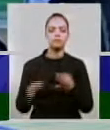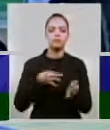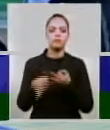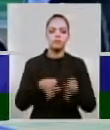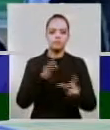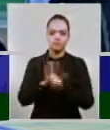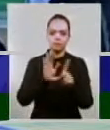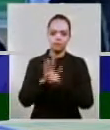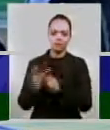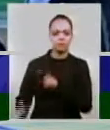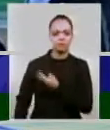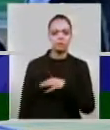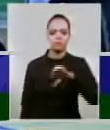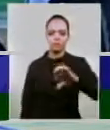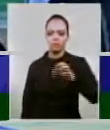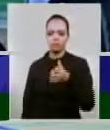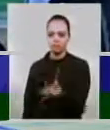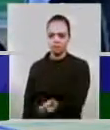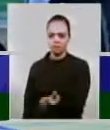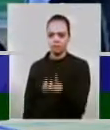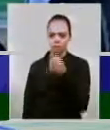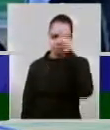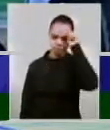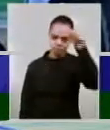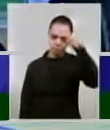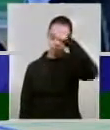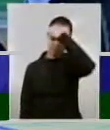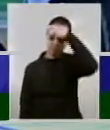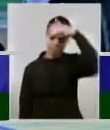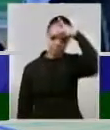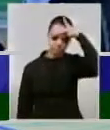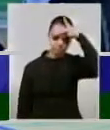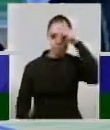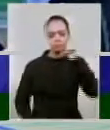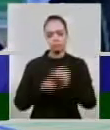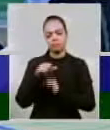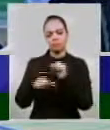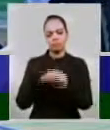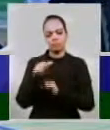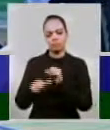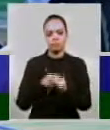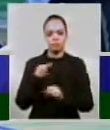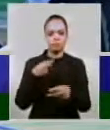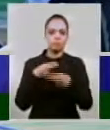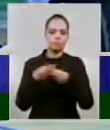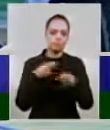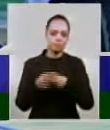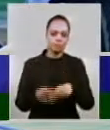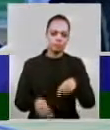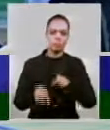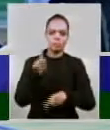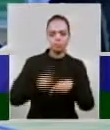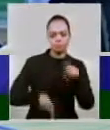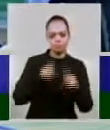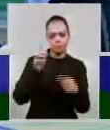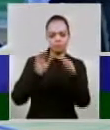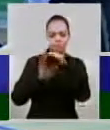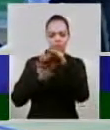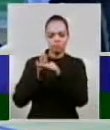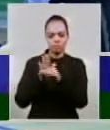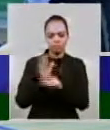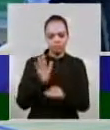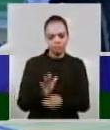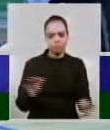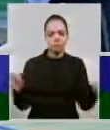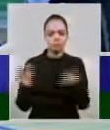Projeto de Lei nº 96, do Prefeito Municipal de 2014, que altera a cessão de uso dos bens móveis que especifica